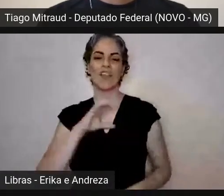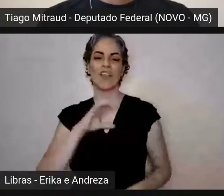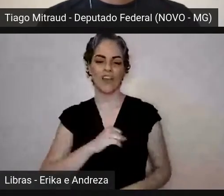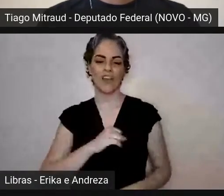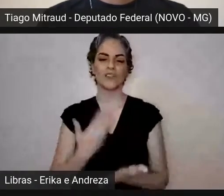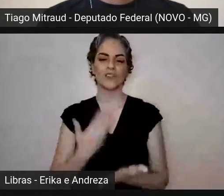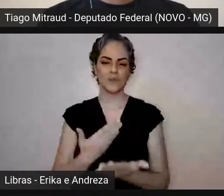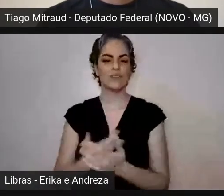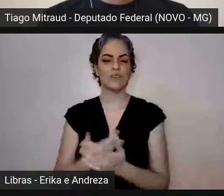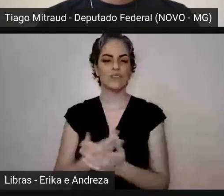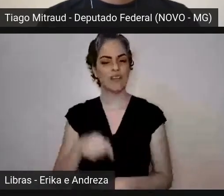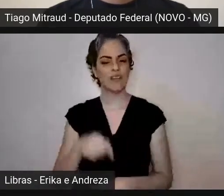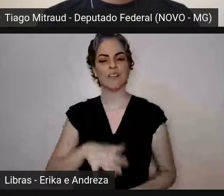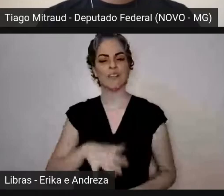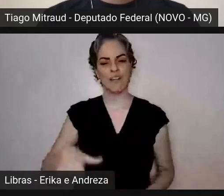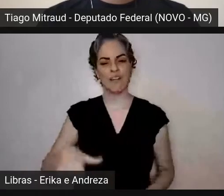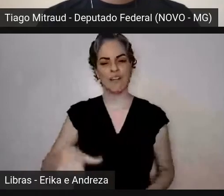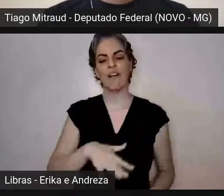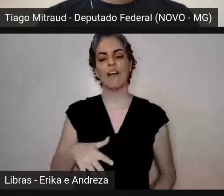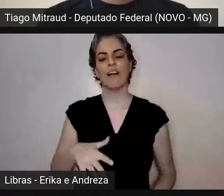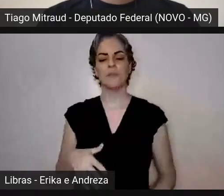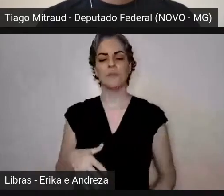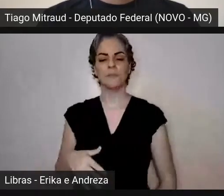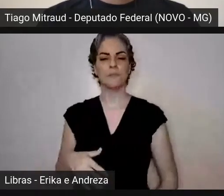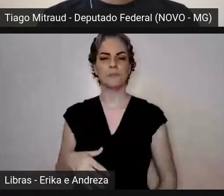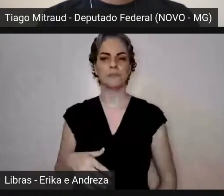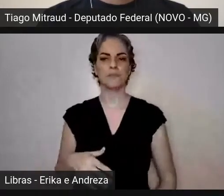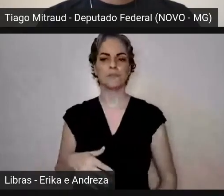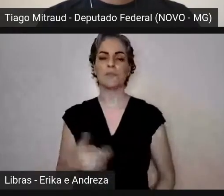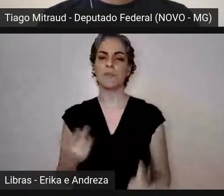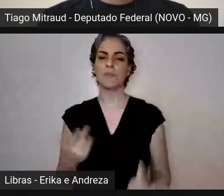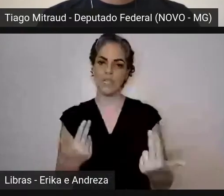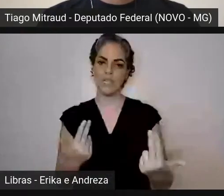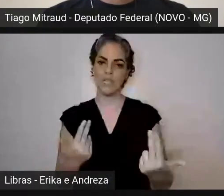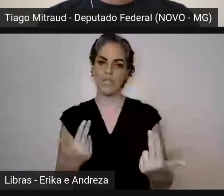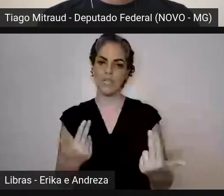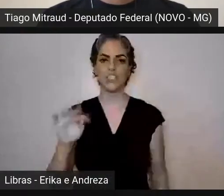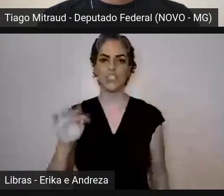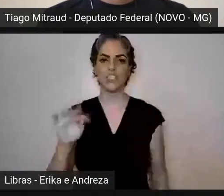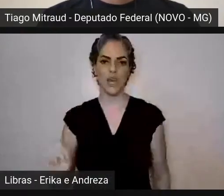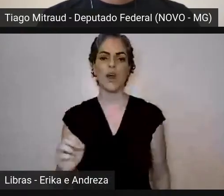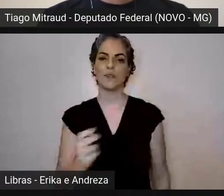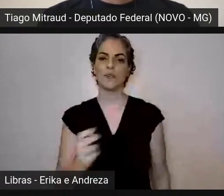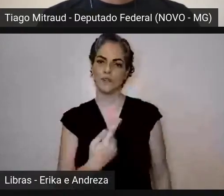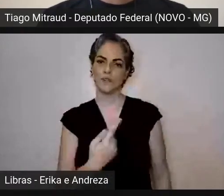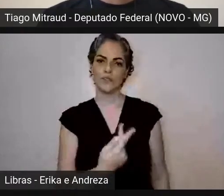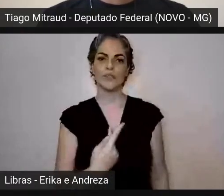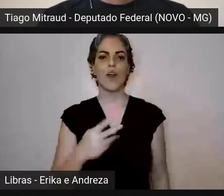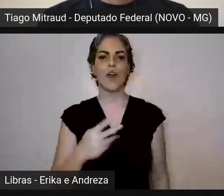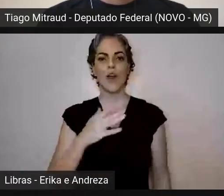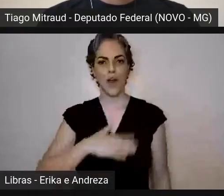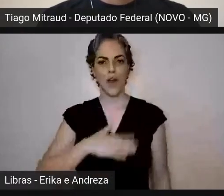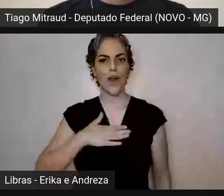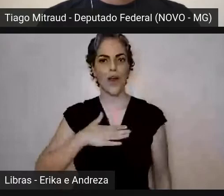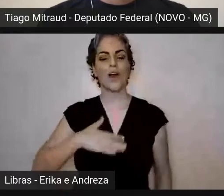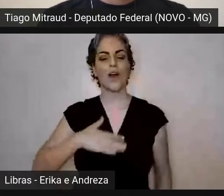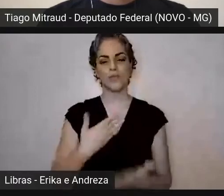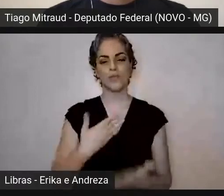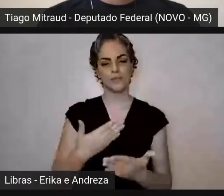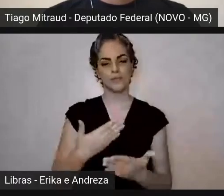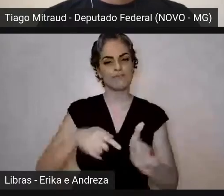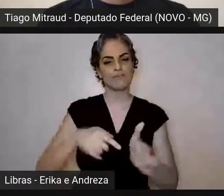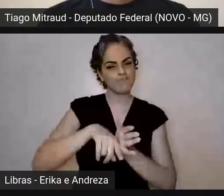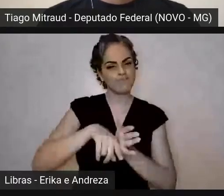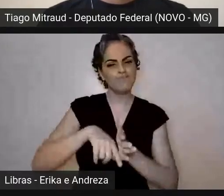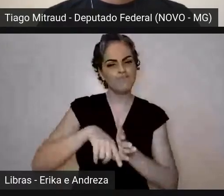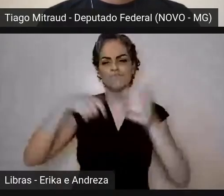característica nossa, que eu encontrei também no Tiago Mitroga. A gente gosta de estudar, de se debruçar, de pesquisar, de avaliar,